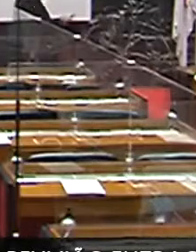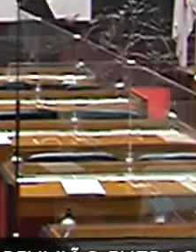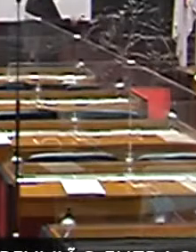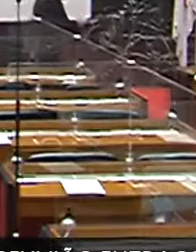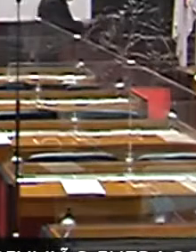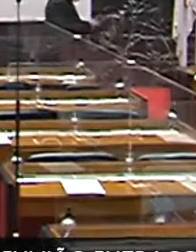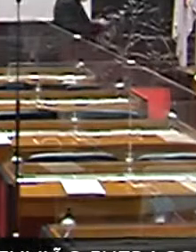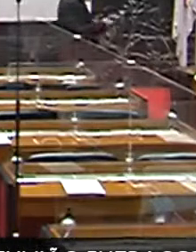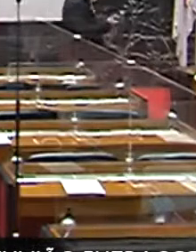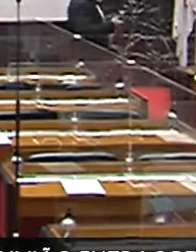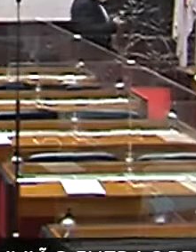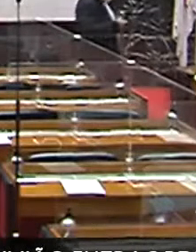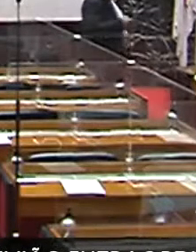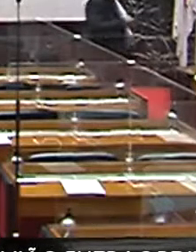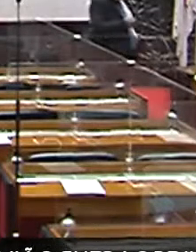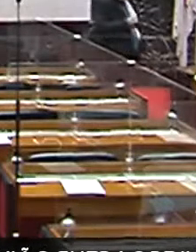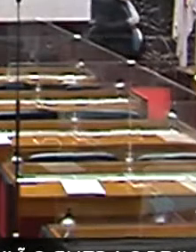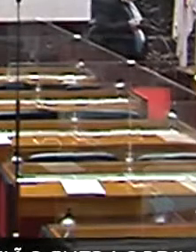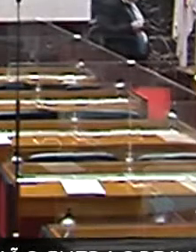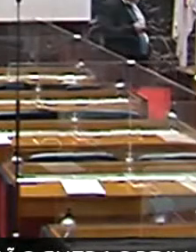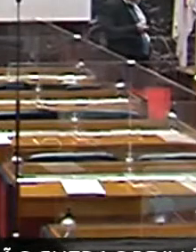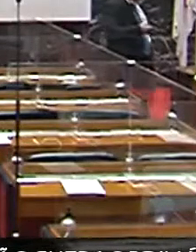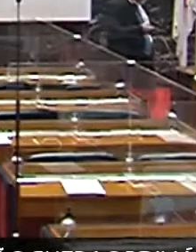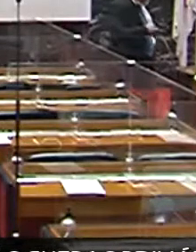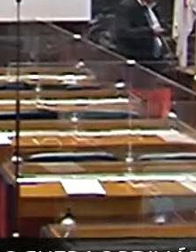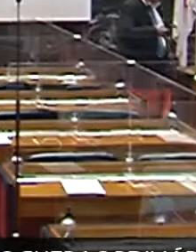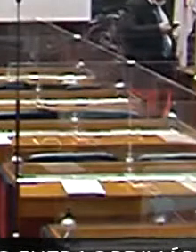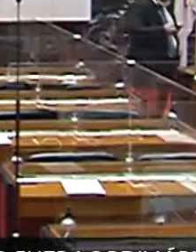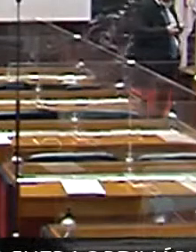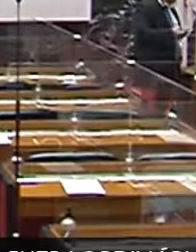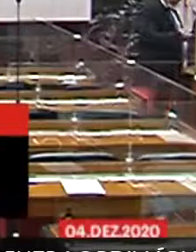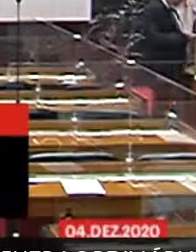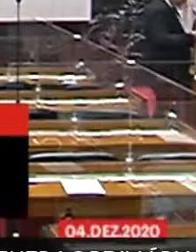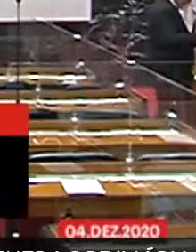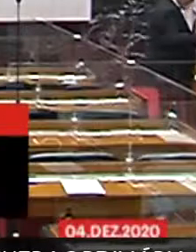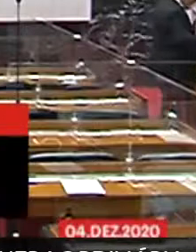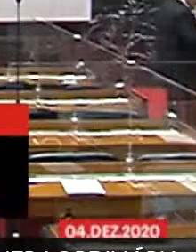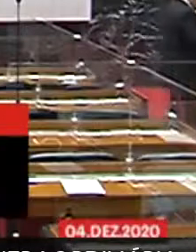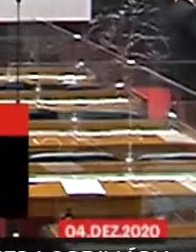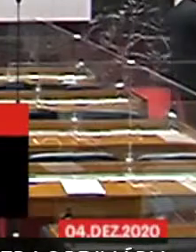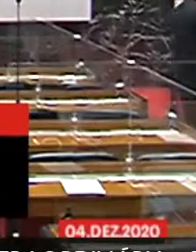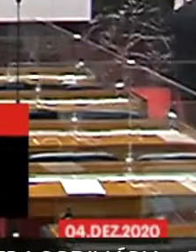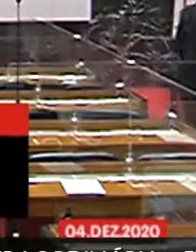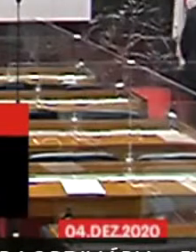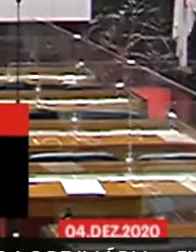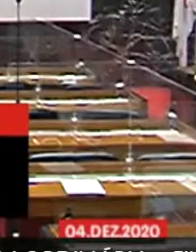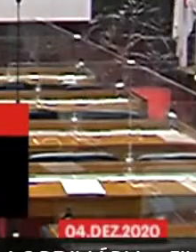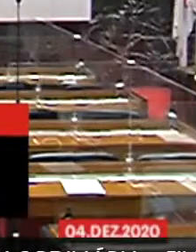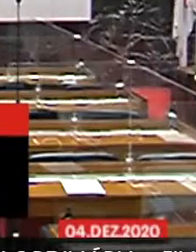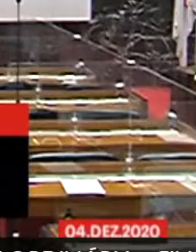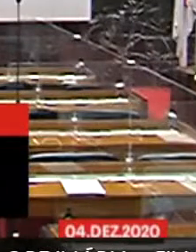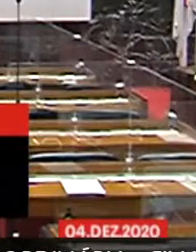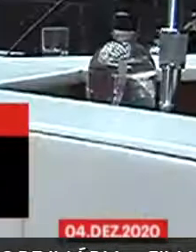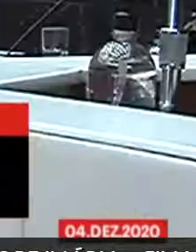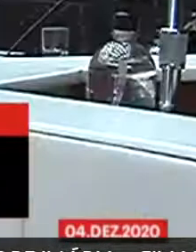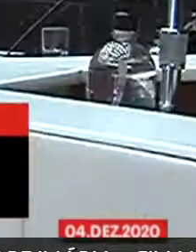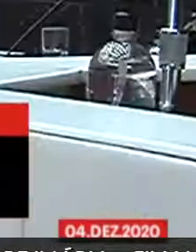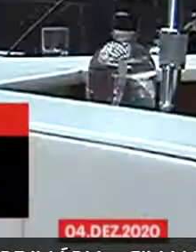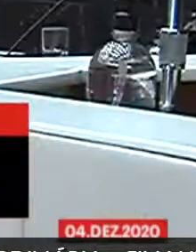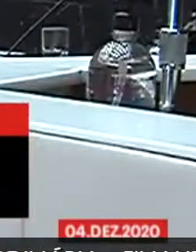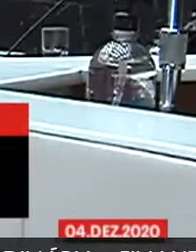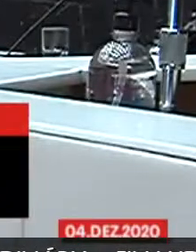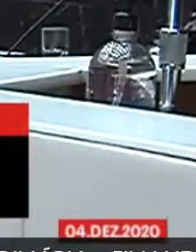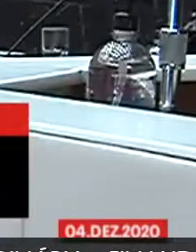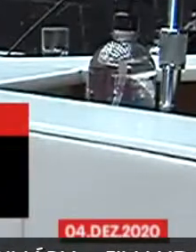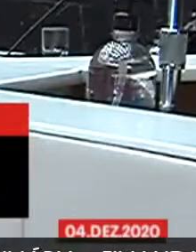A fiscalização financeira opina pela aprovação do projeto na forma de substitutivo número 1 que apresenta ao vencido em primeiro turno. Em discussão